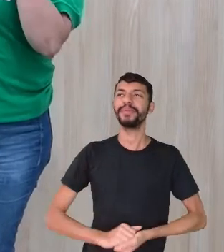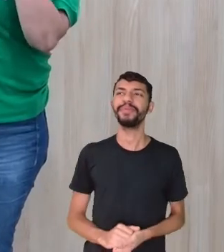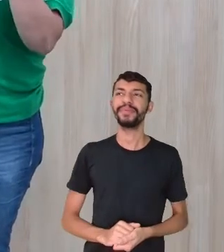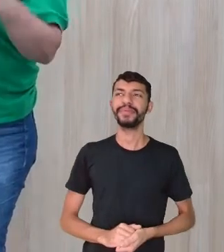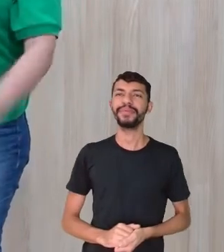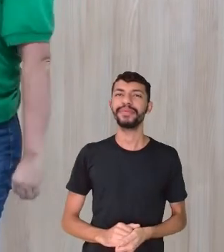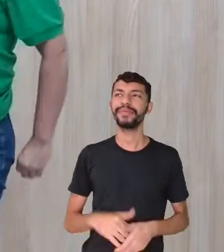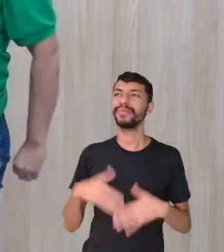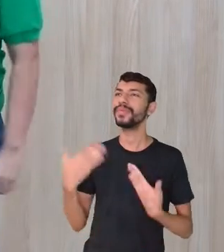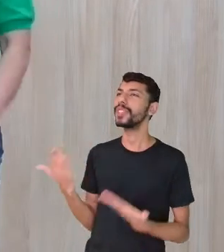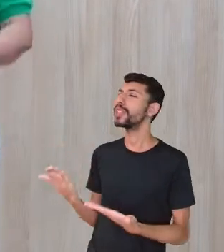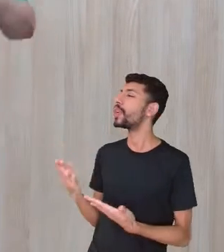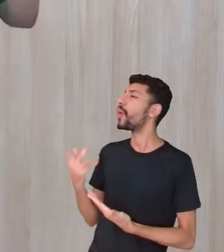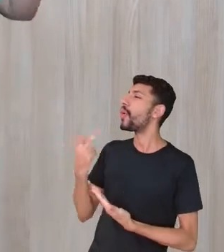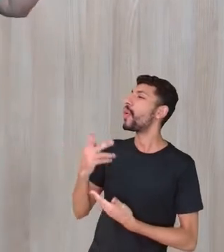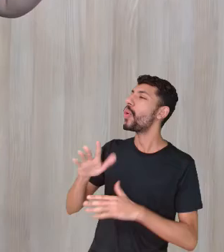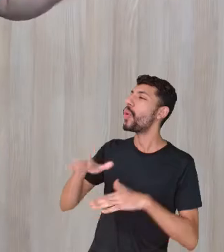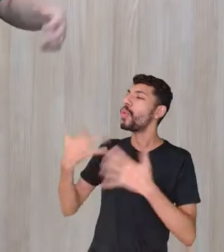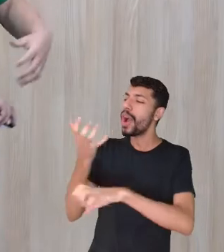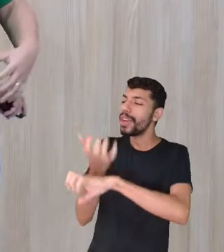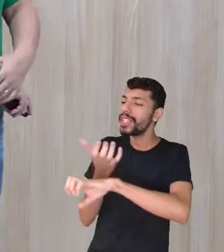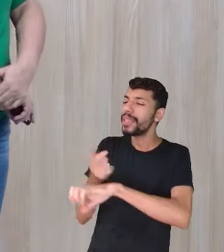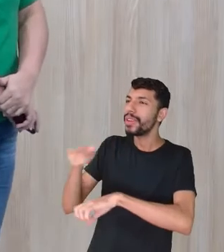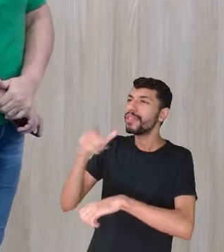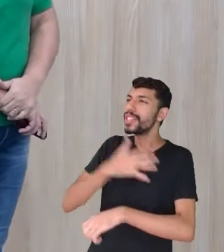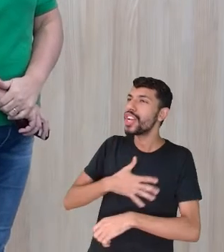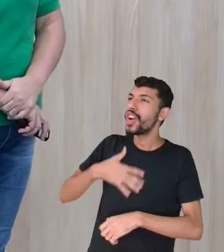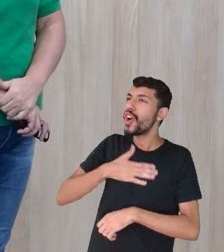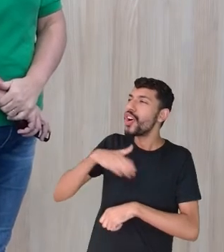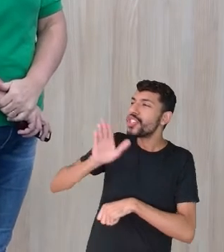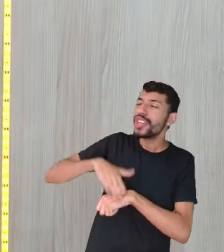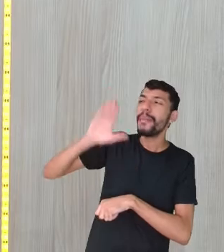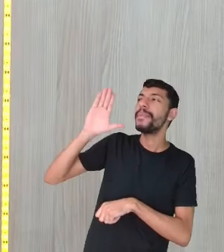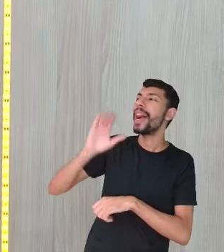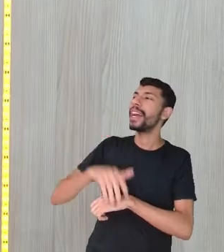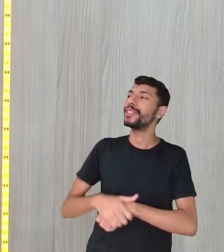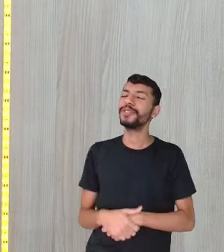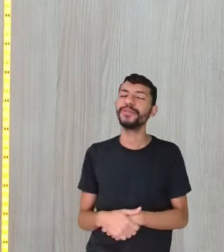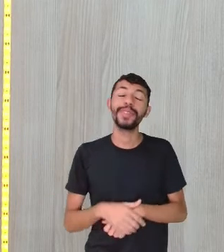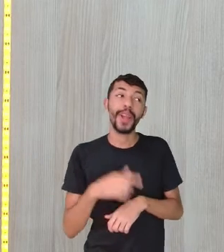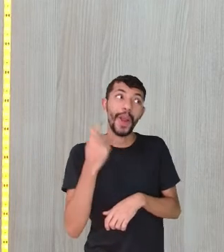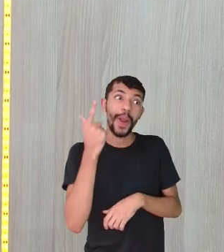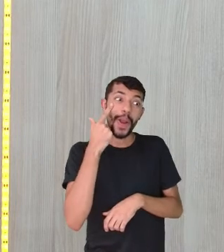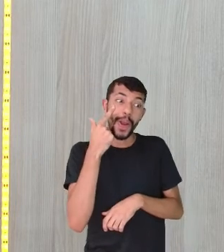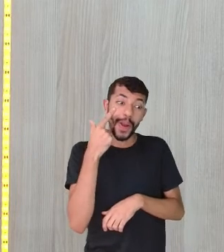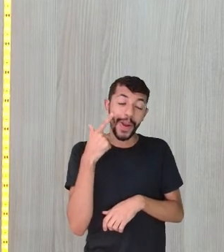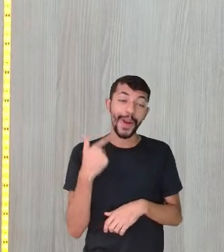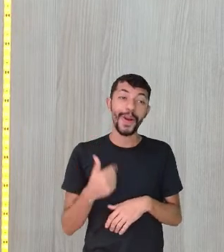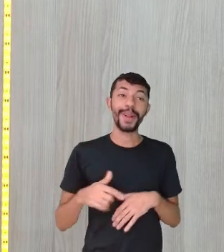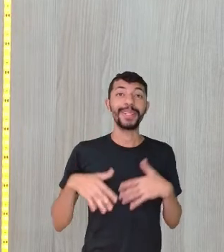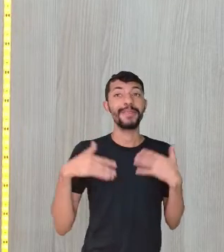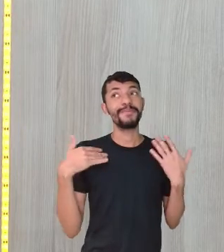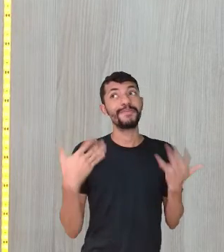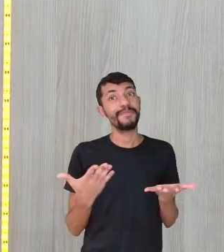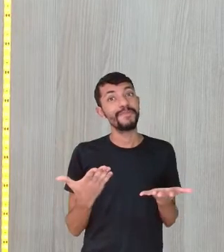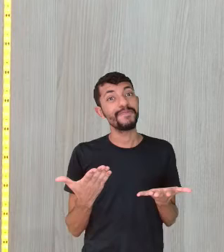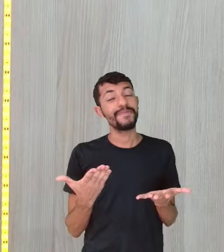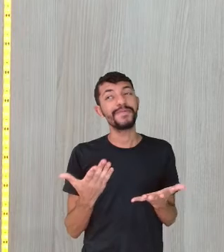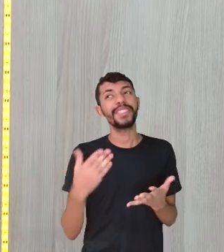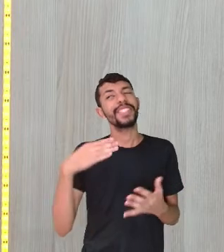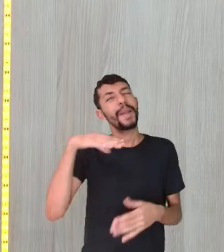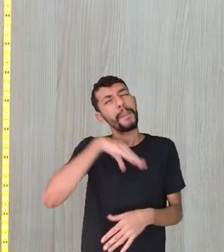qual componente curricular você mais gosta? Eu acho que eu sou suspeita. Aí a gente é suspeita, né, professora, para dizer assim,